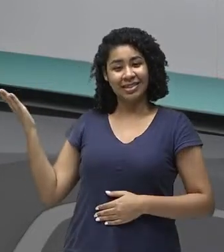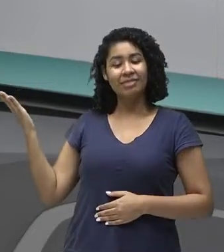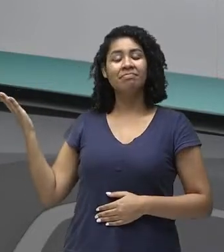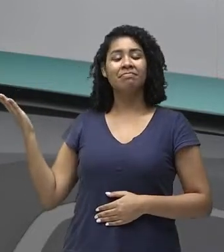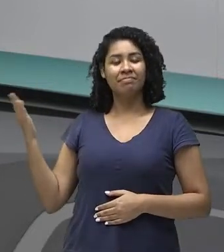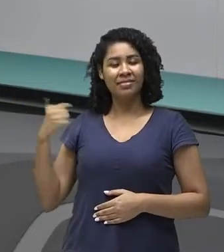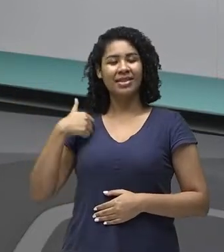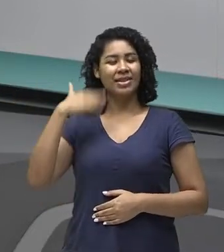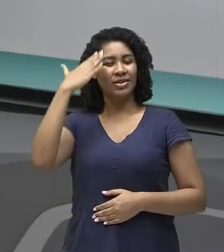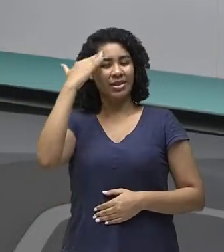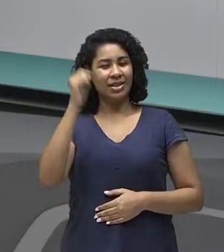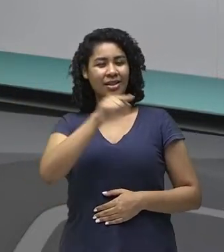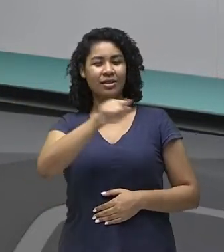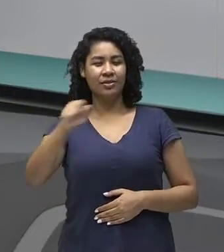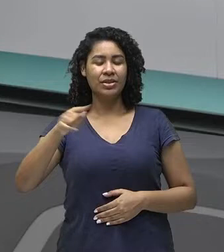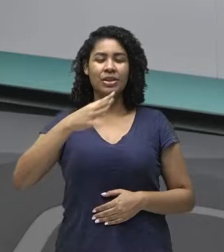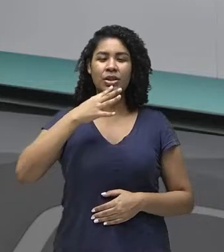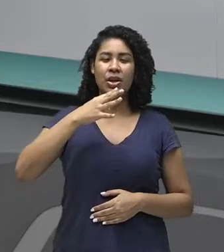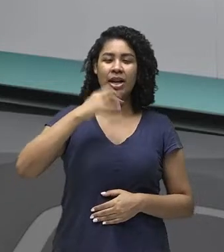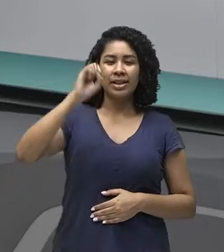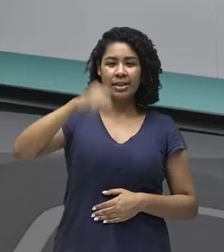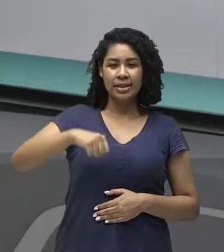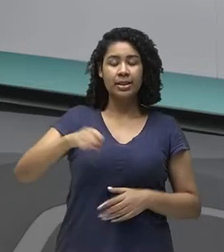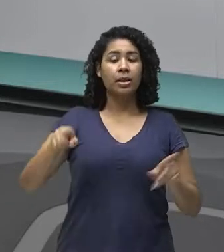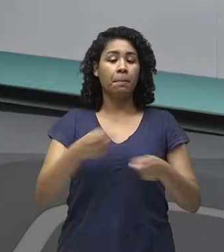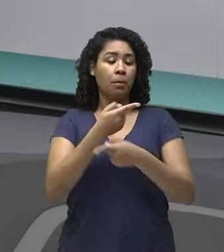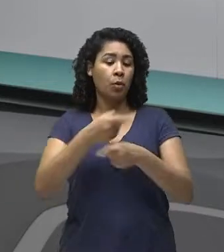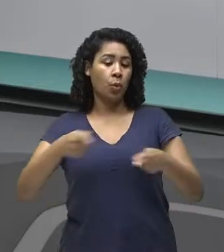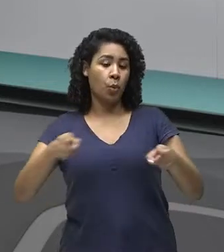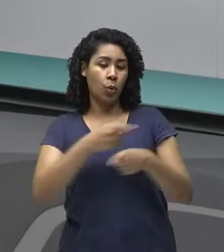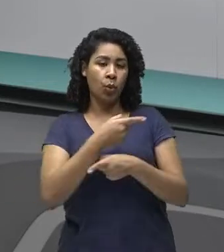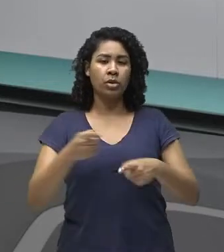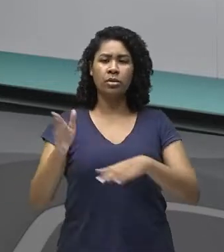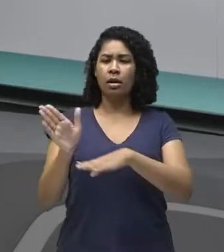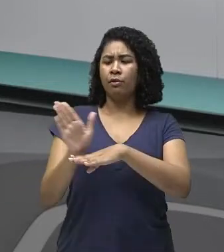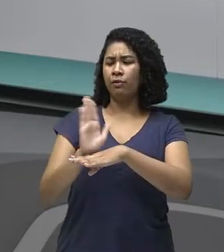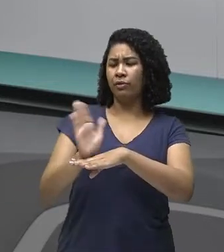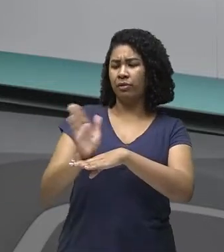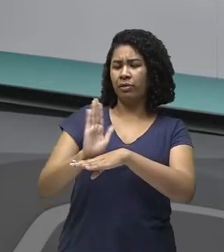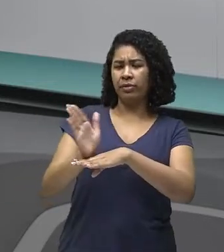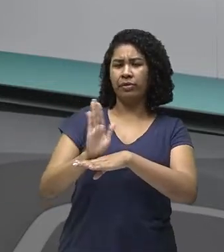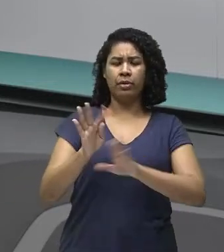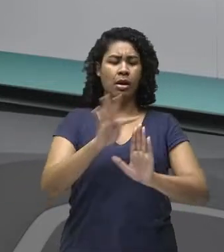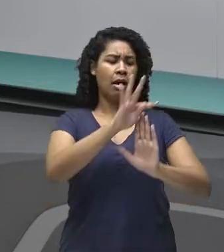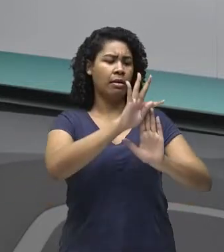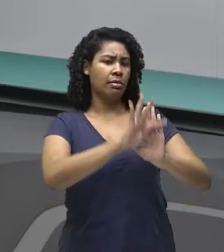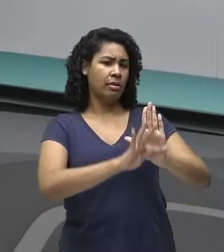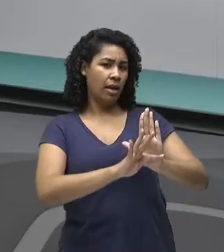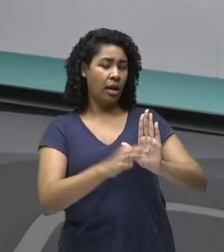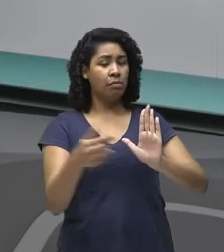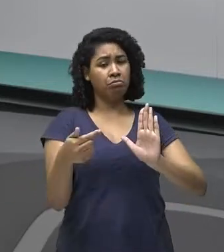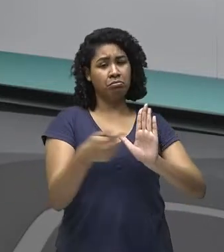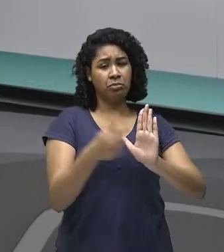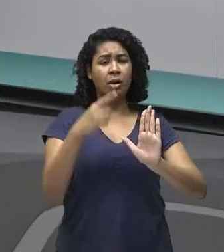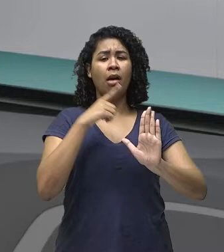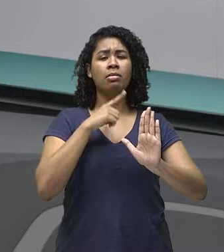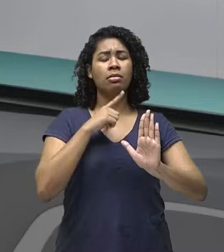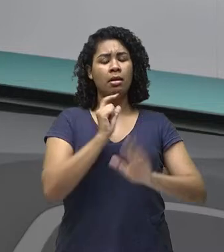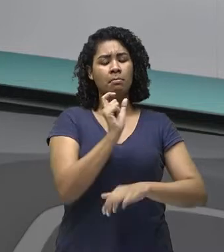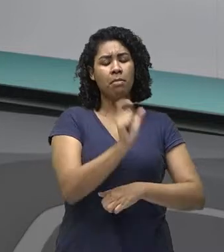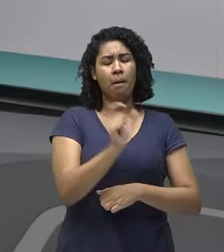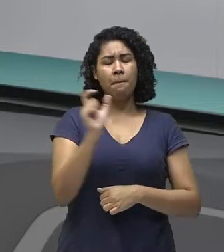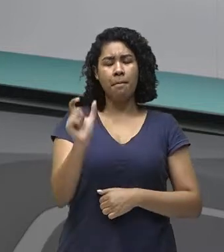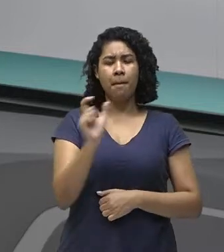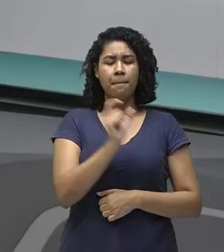já ouviram em músicas, em filmes, em textos, né? Essas palavras, elas sempre estão